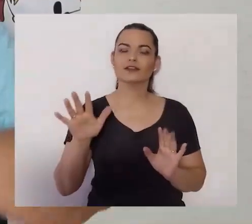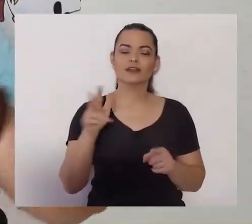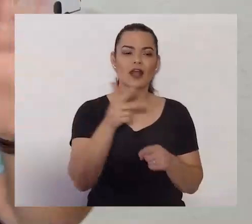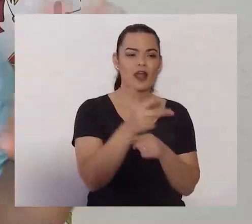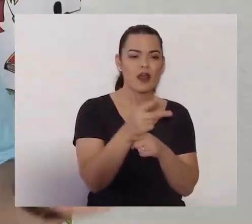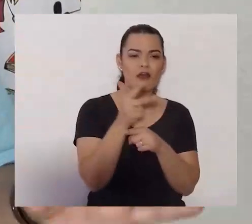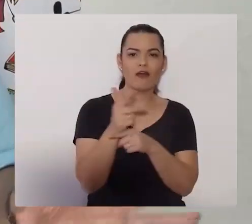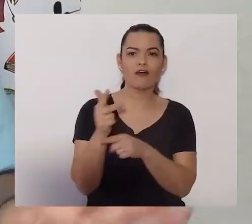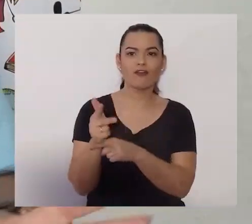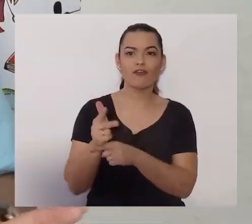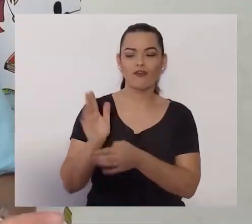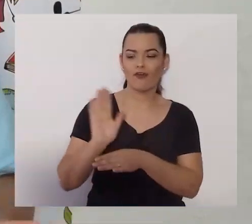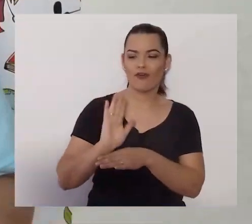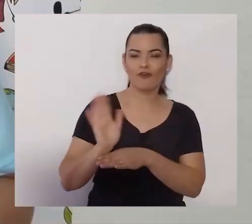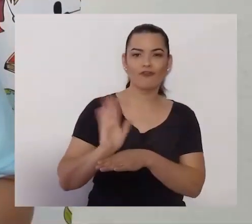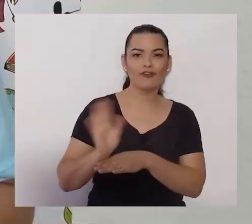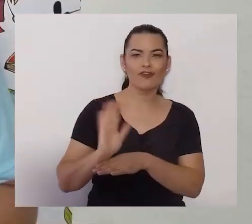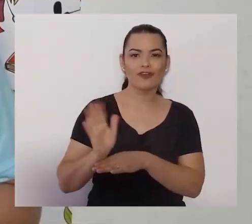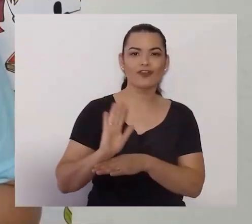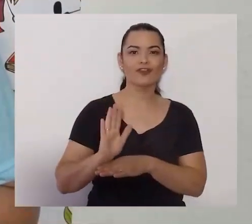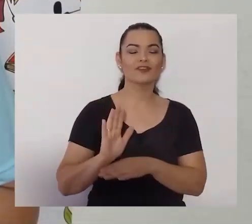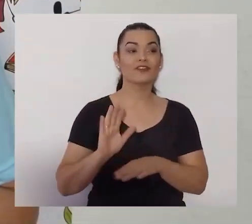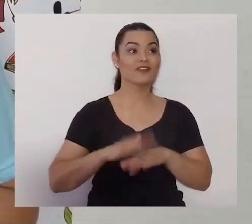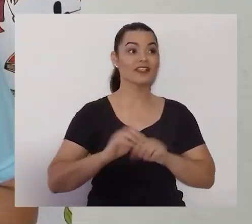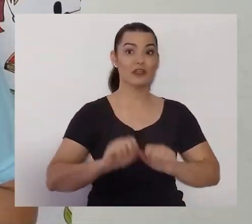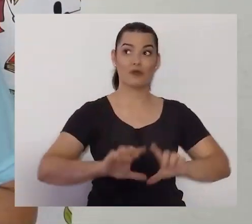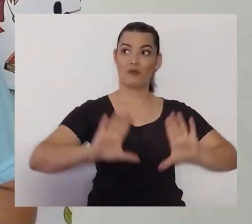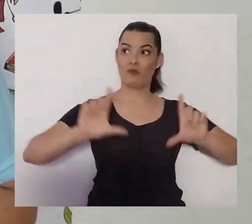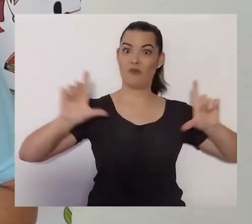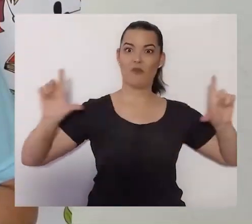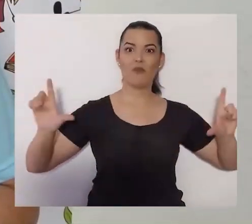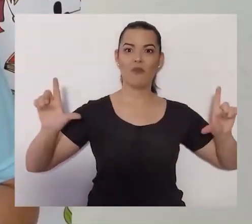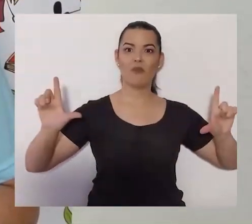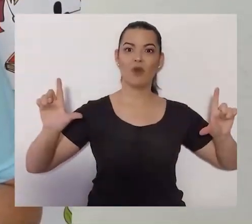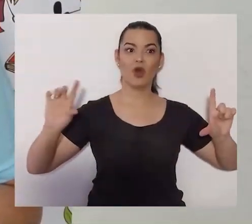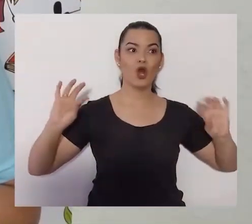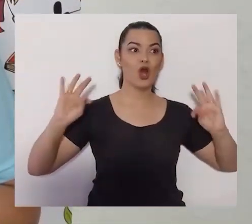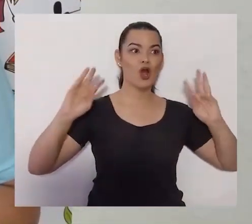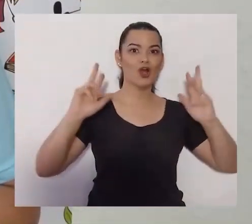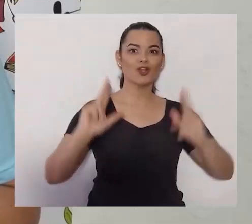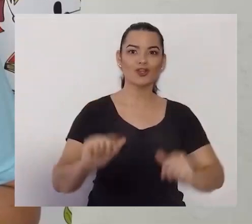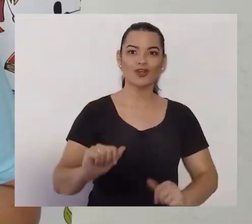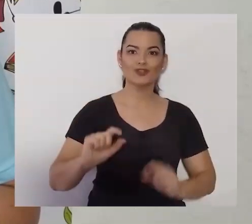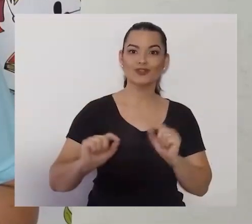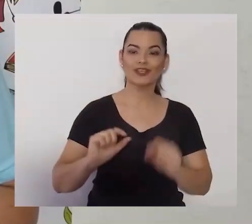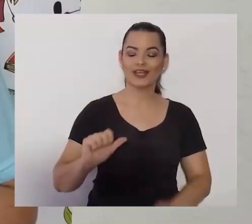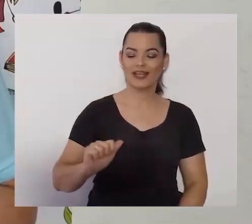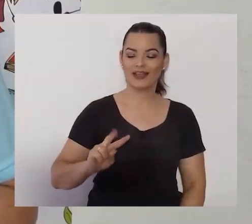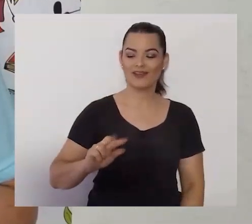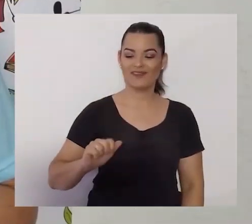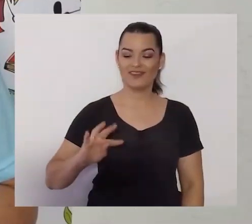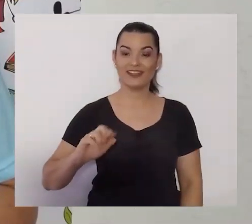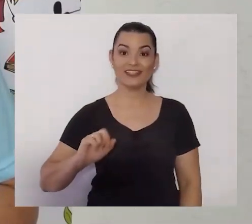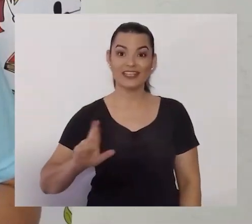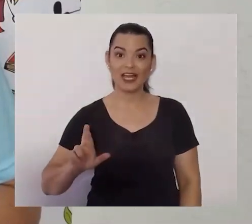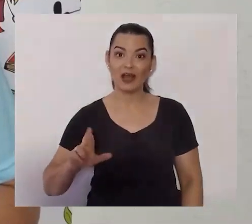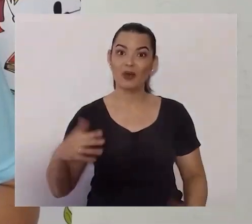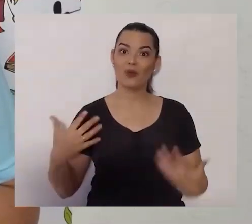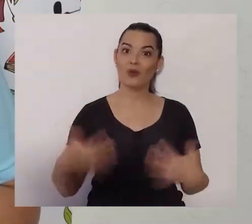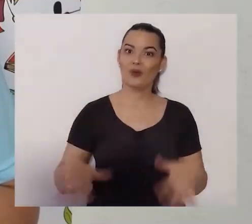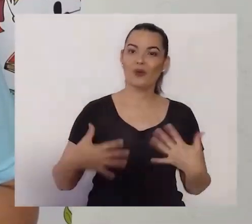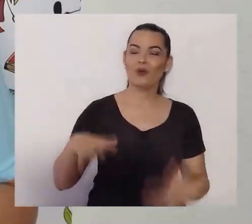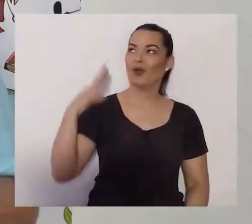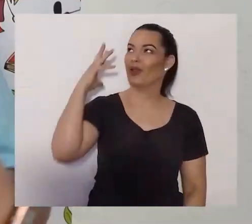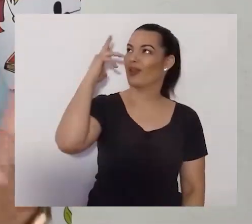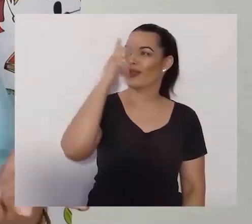vídeo, montaram um mural lindo com todos os avatares da escola. Então ficou muito legal e a